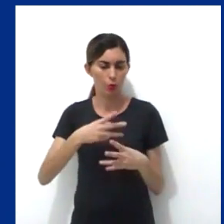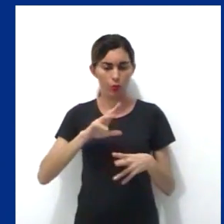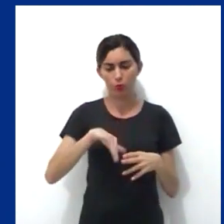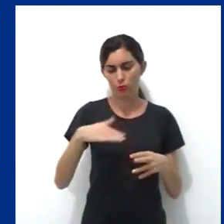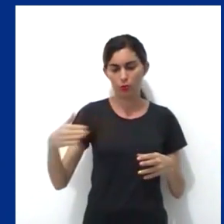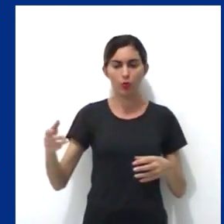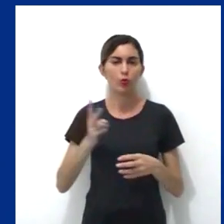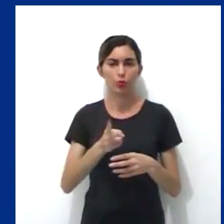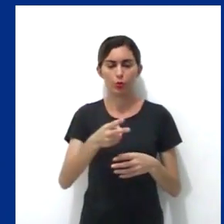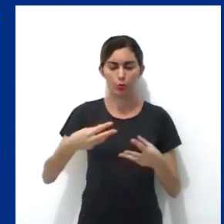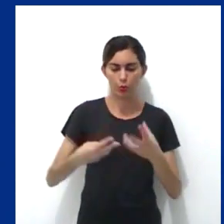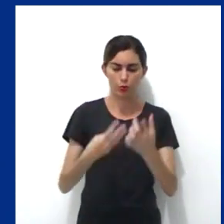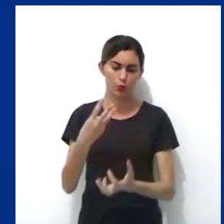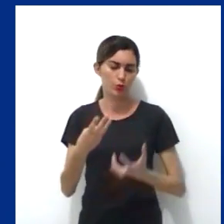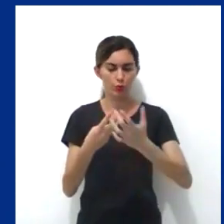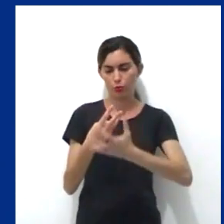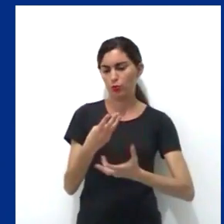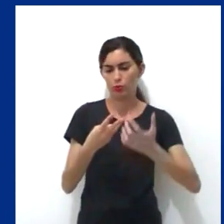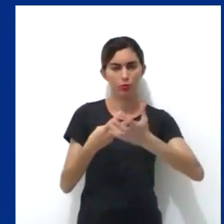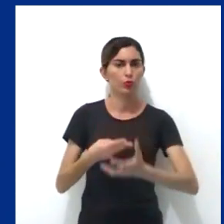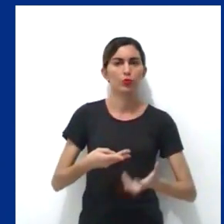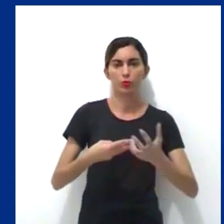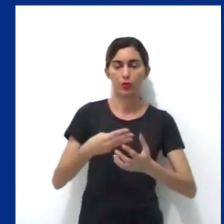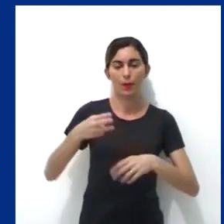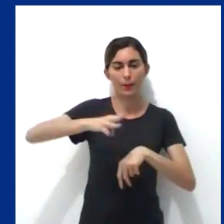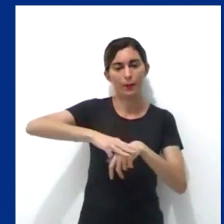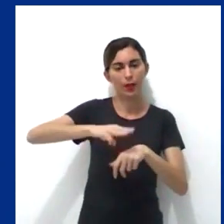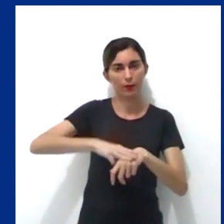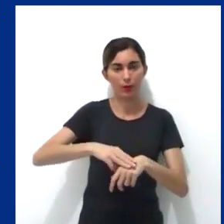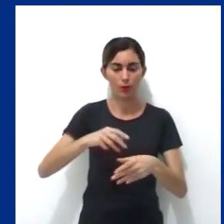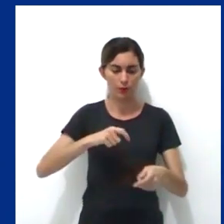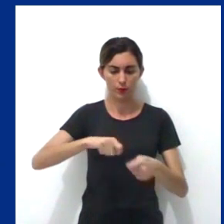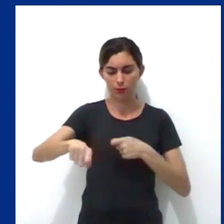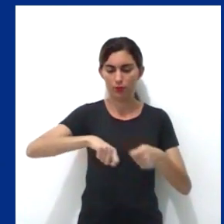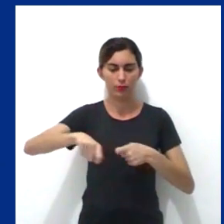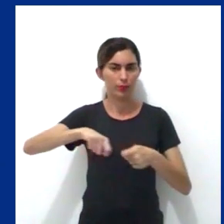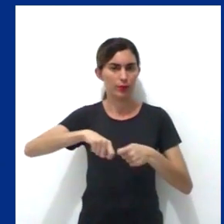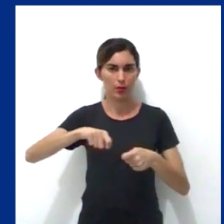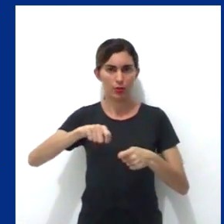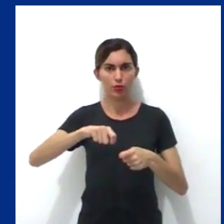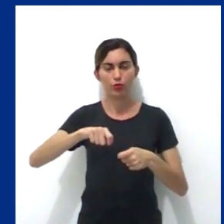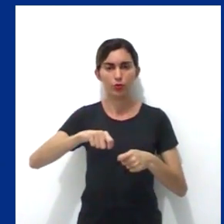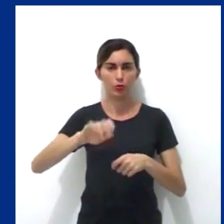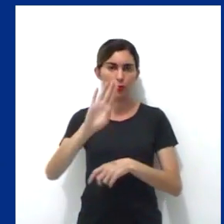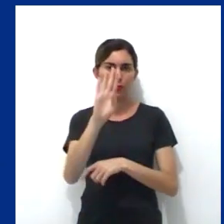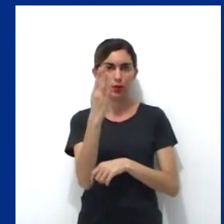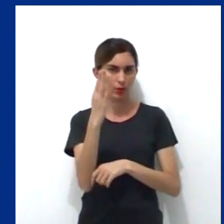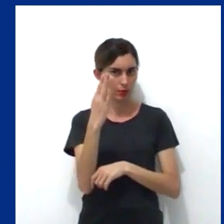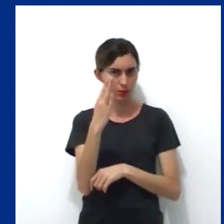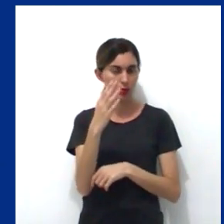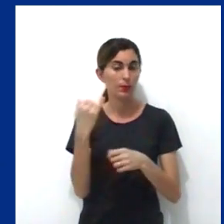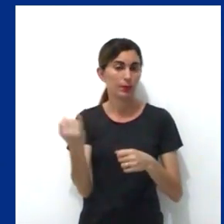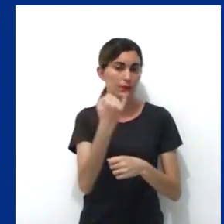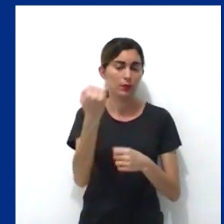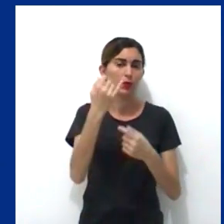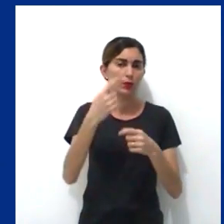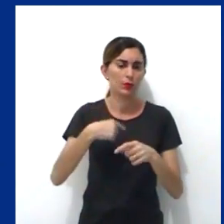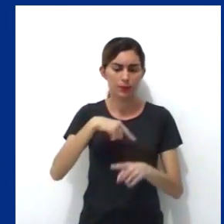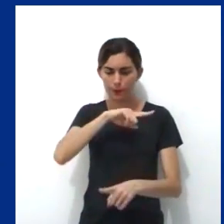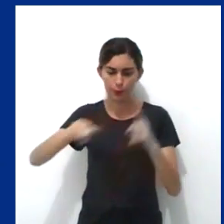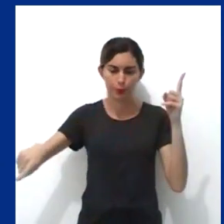que já fez isso? Eu já fiz, né? Então, quando você vê que você aquece lá o garfo, você vê que fica aquela ponta vermelha, porque naquela ponta ali